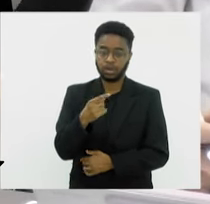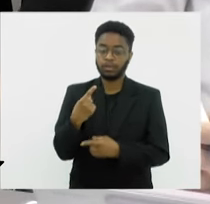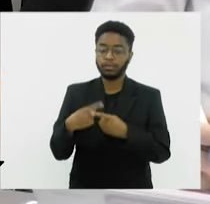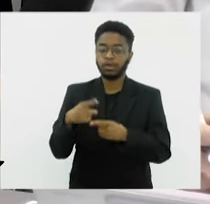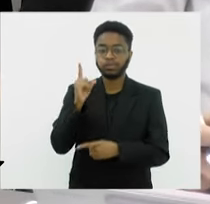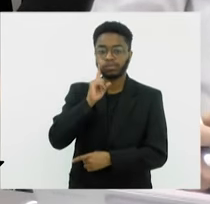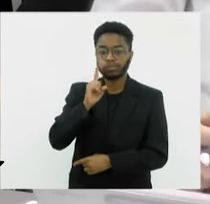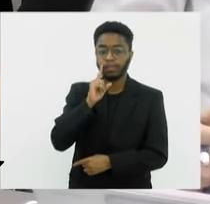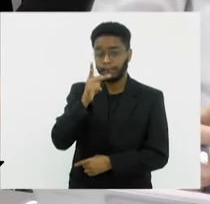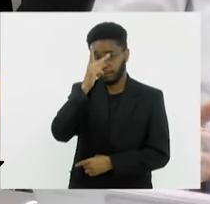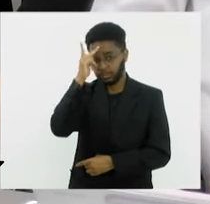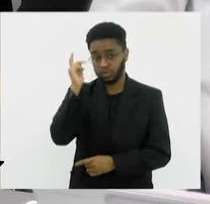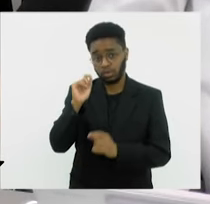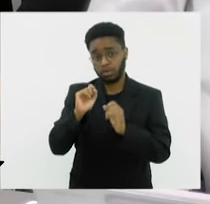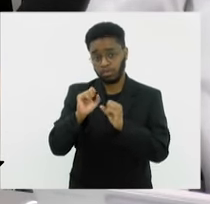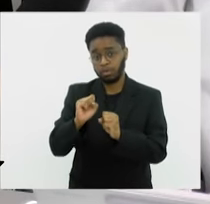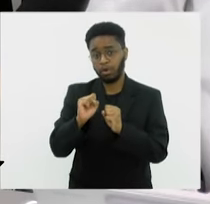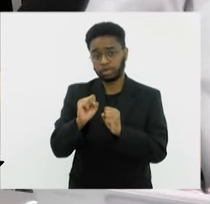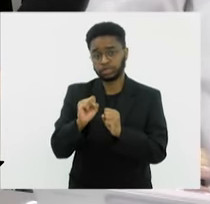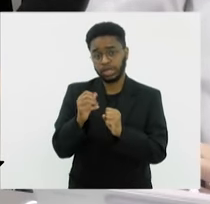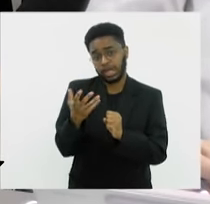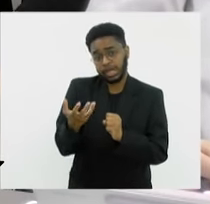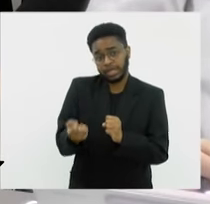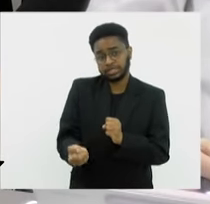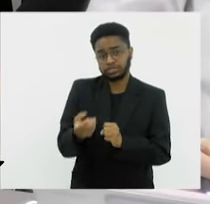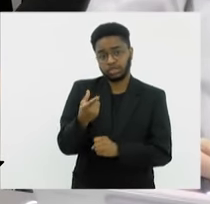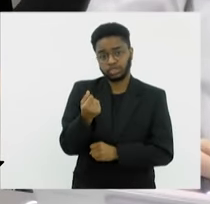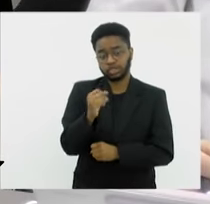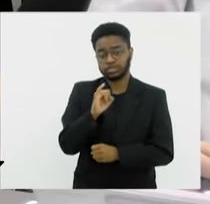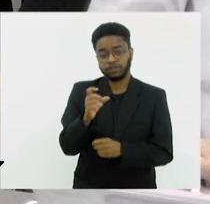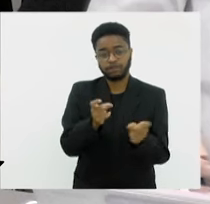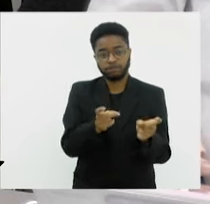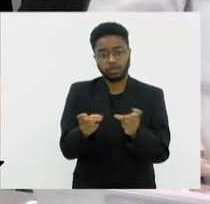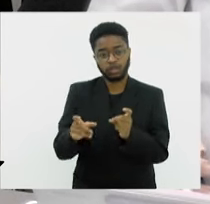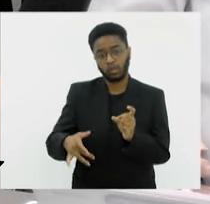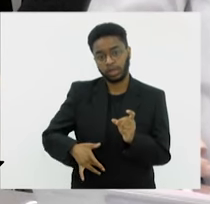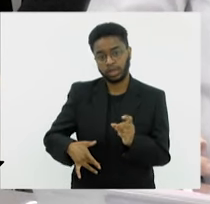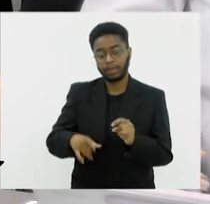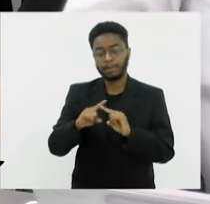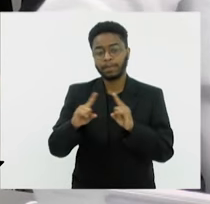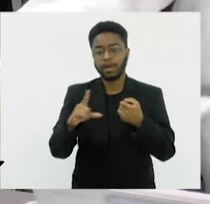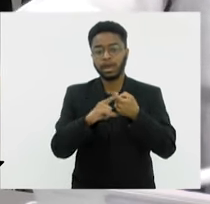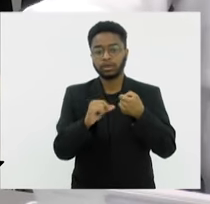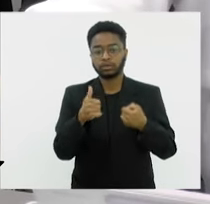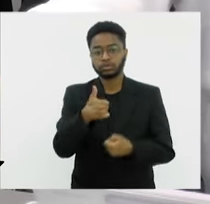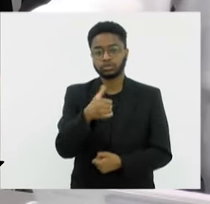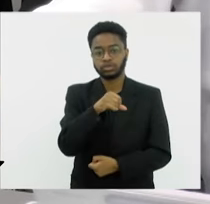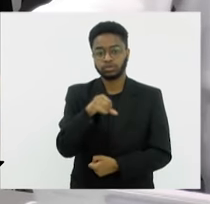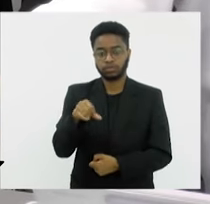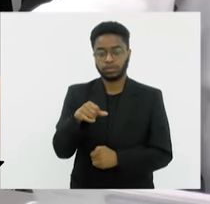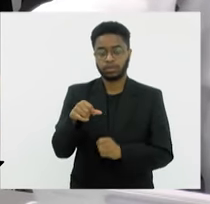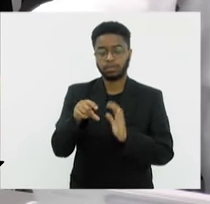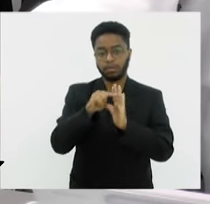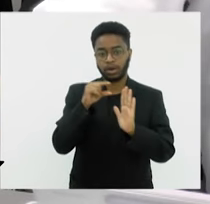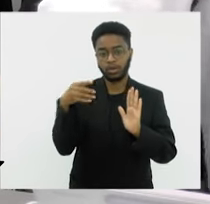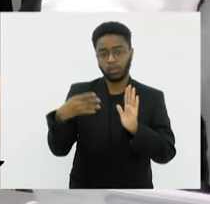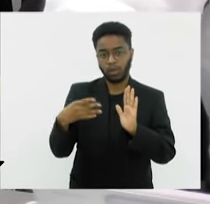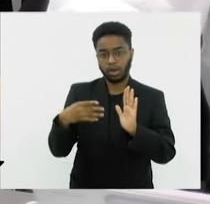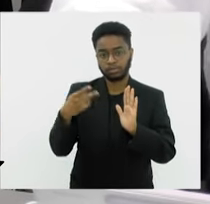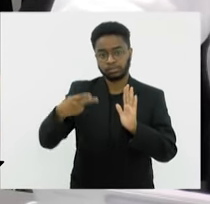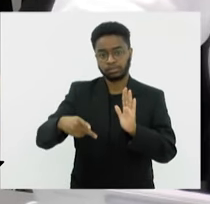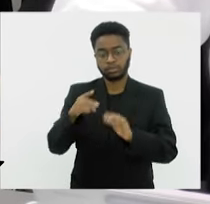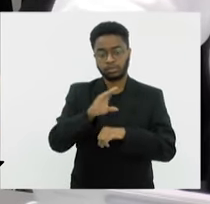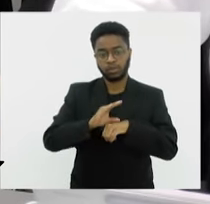Unidos a pessoa recebe para vender um rim, por exemplo. E o nosso artigo 199, parágrafo 4º da Constituição